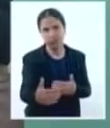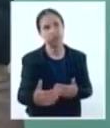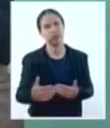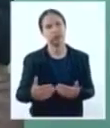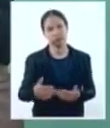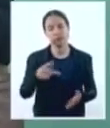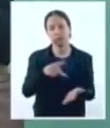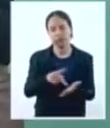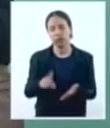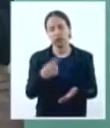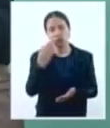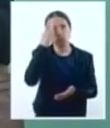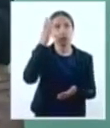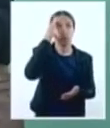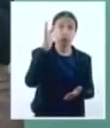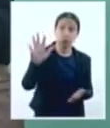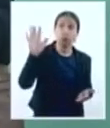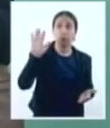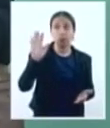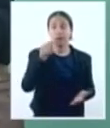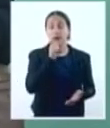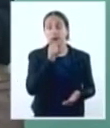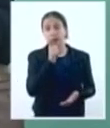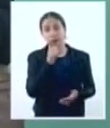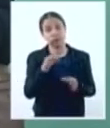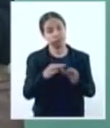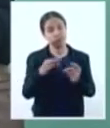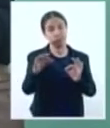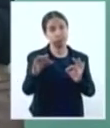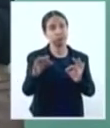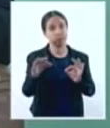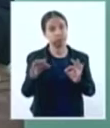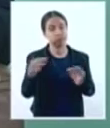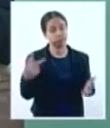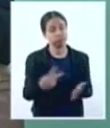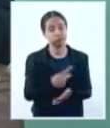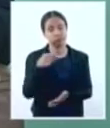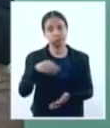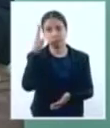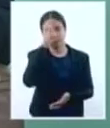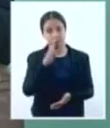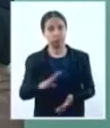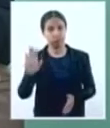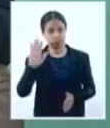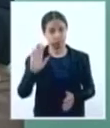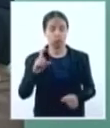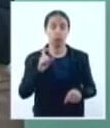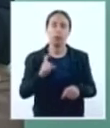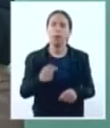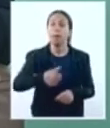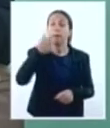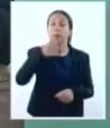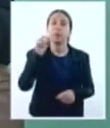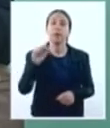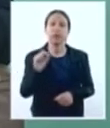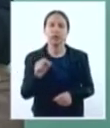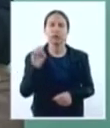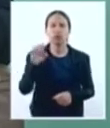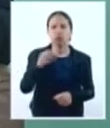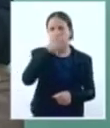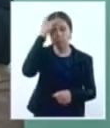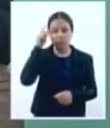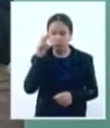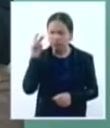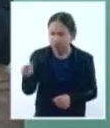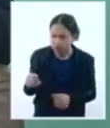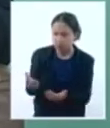ele, mas que a gente ainda não está bem longe. Então, nesse primeiro momento, eu acho que só de o consumidor ver aquela caixa